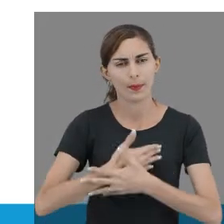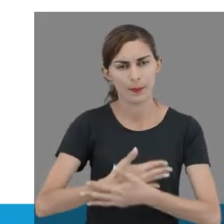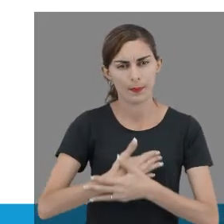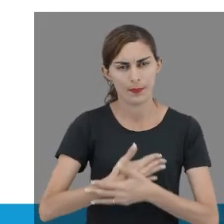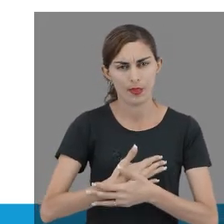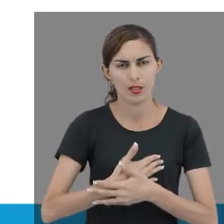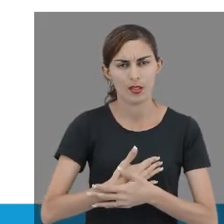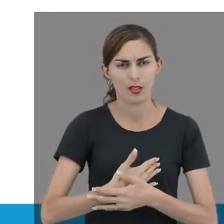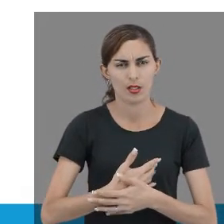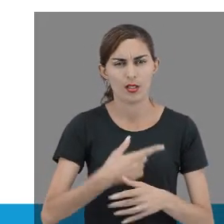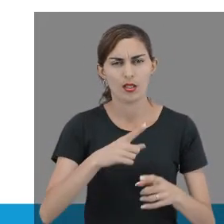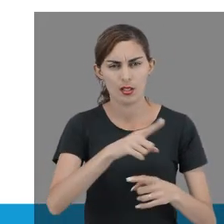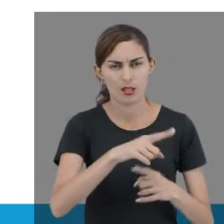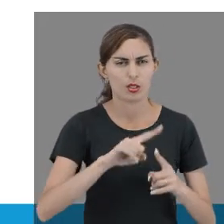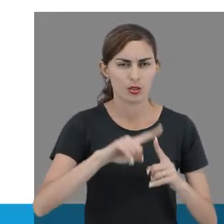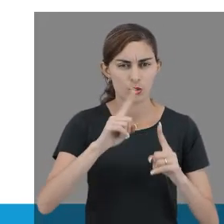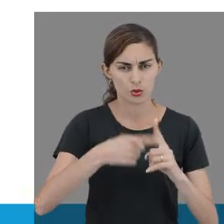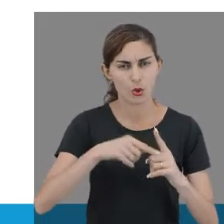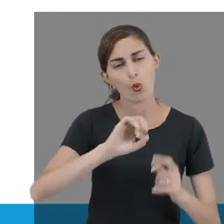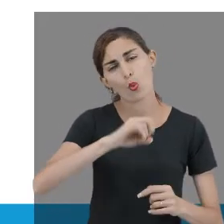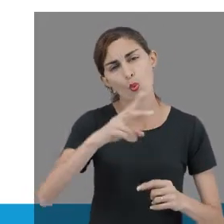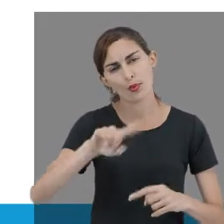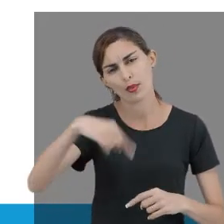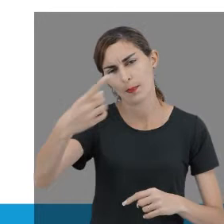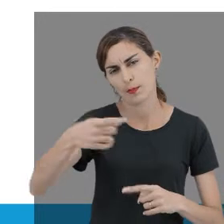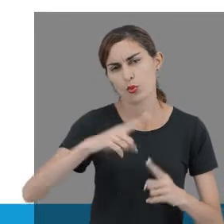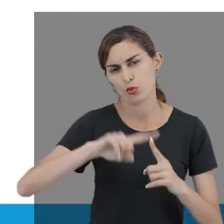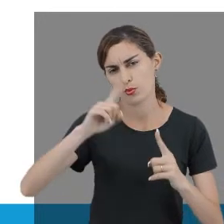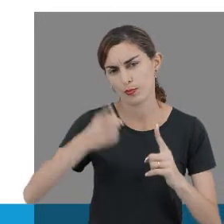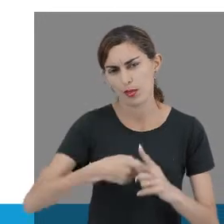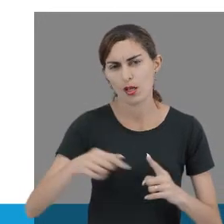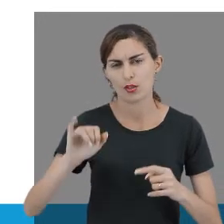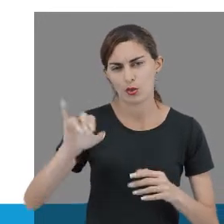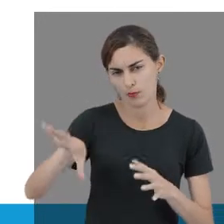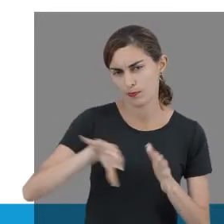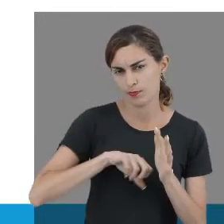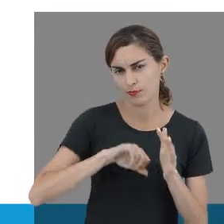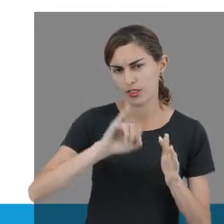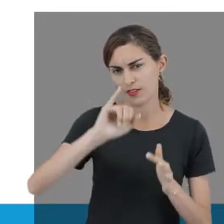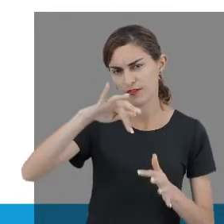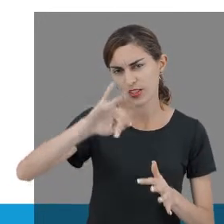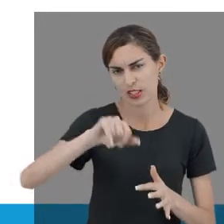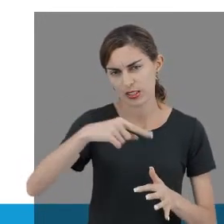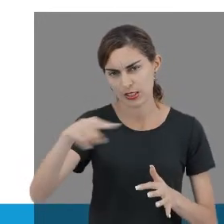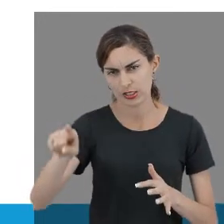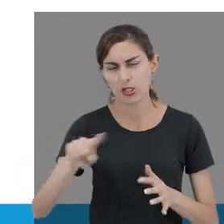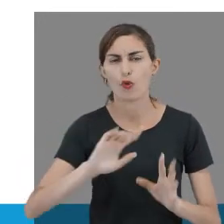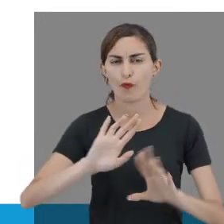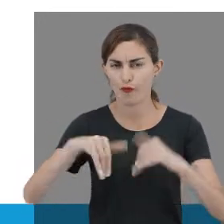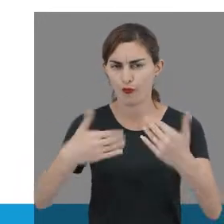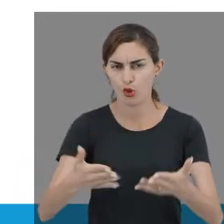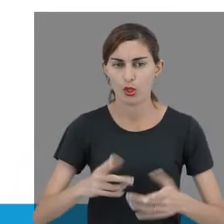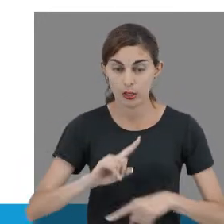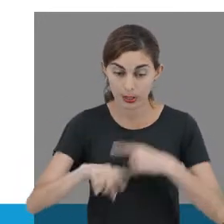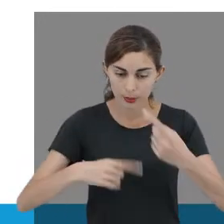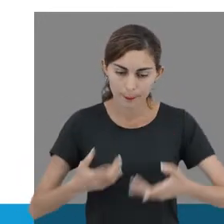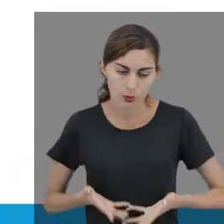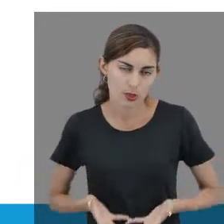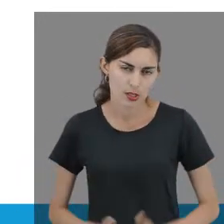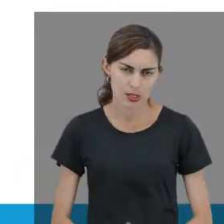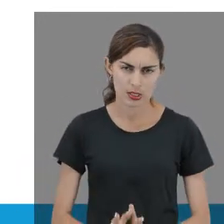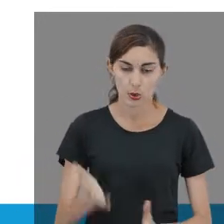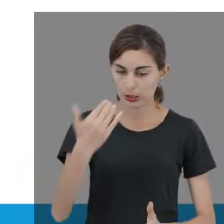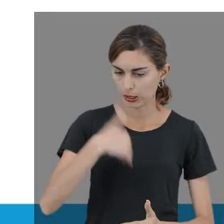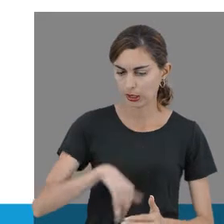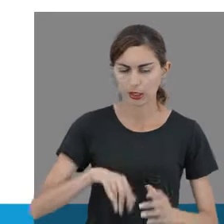na mãe ou no bebê, colhida ainda na gestação ou após o parto, porque depois do parto pode ter sido infecção fora